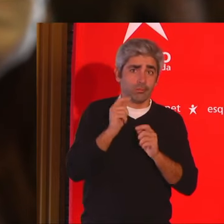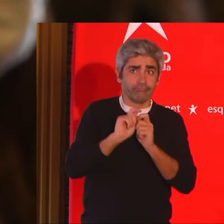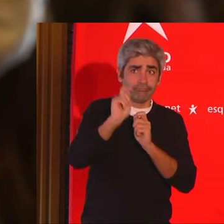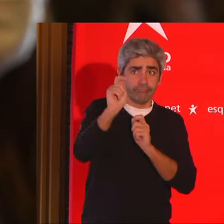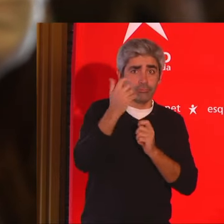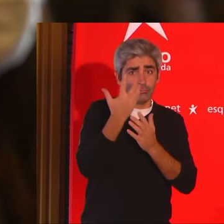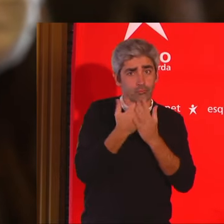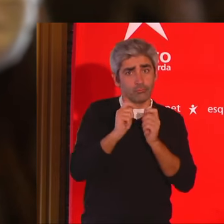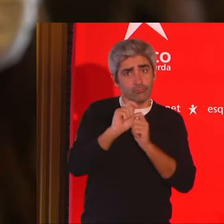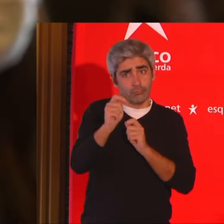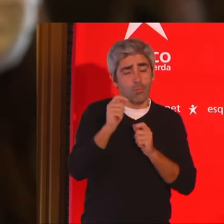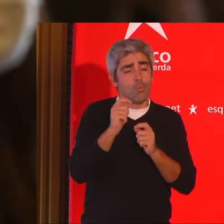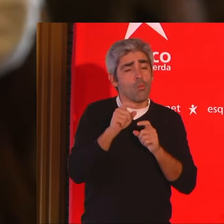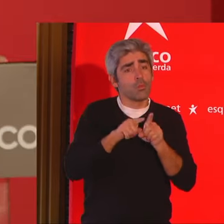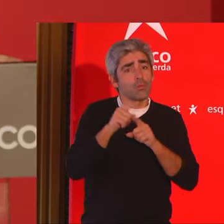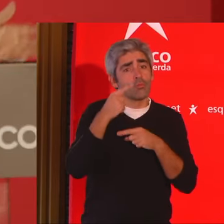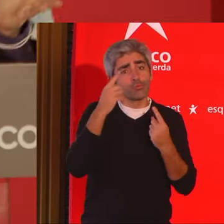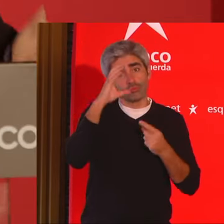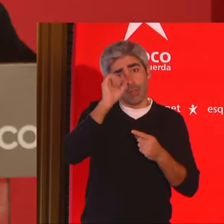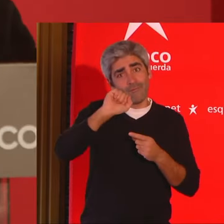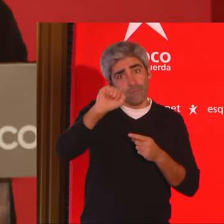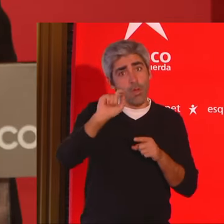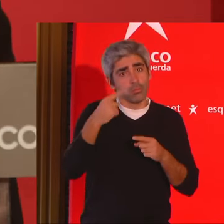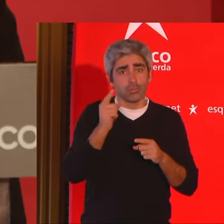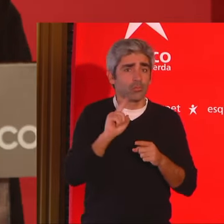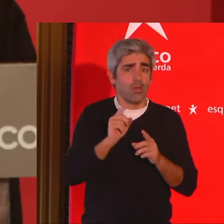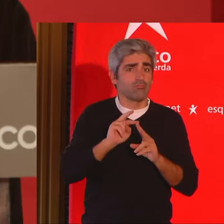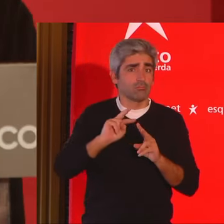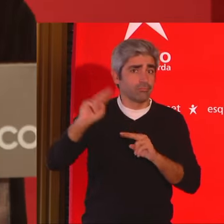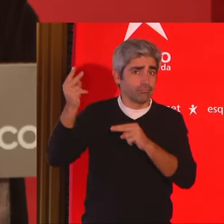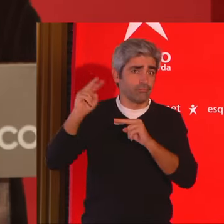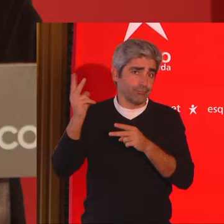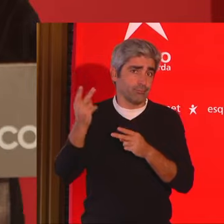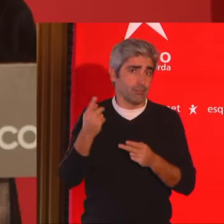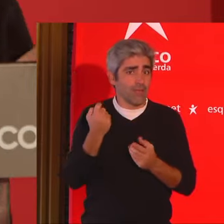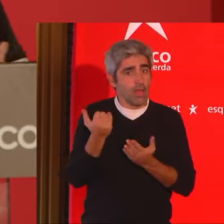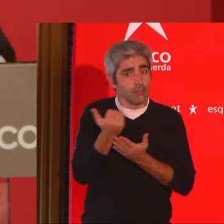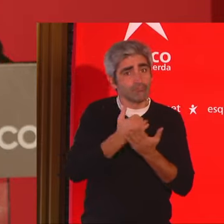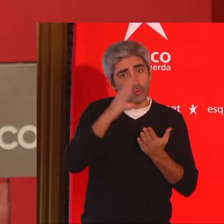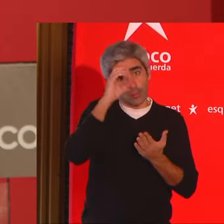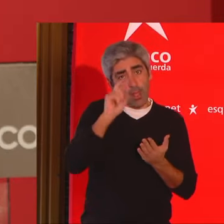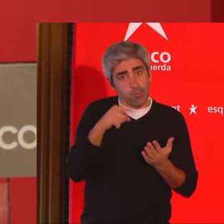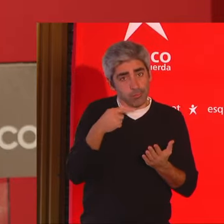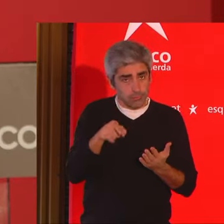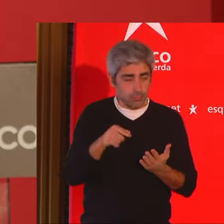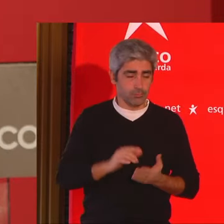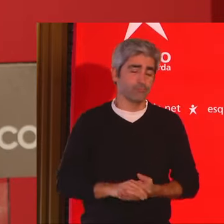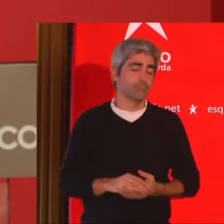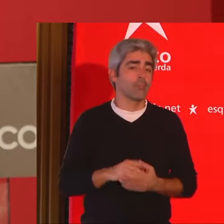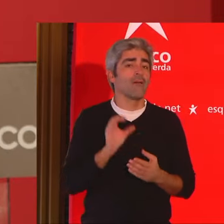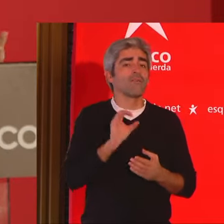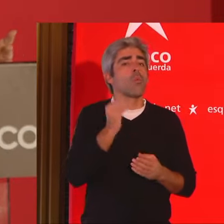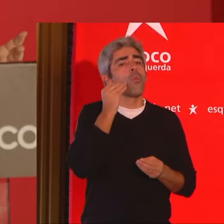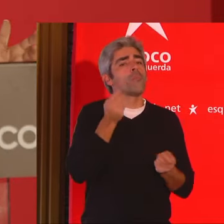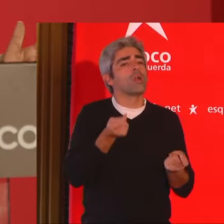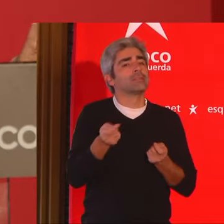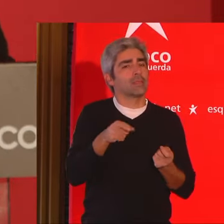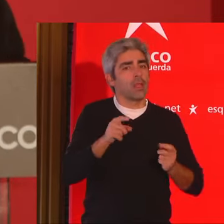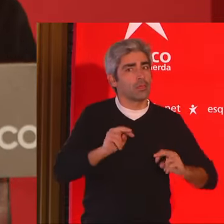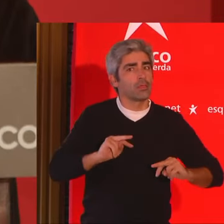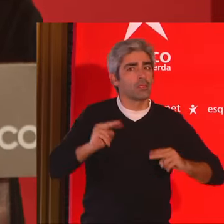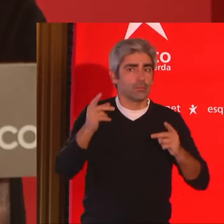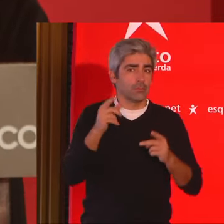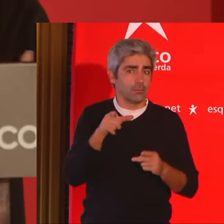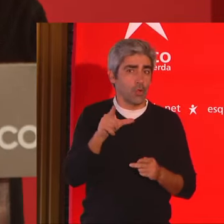não sustenta as políticas públicas dos Estados, que não entra como receitas do Estado. As formas de organizar essa transferência